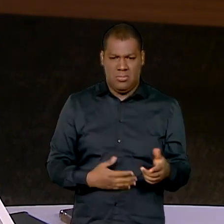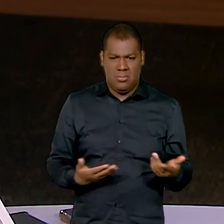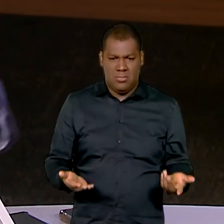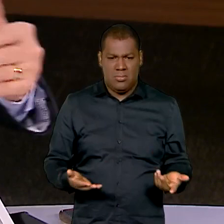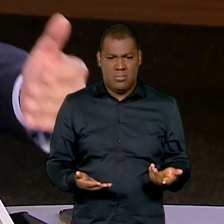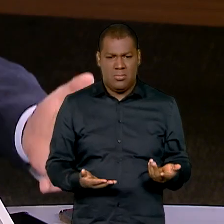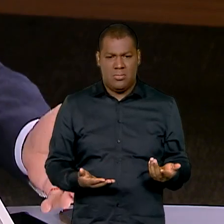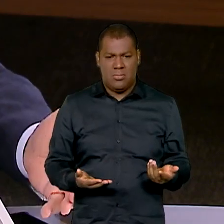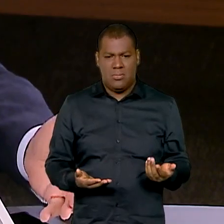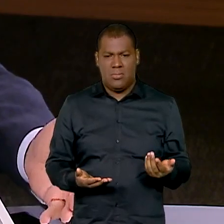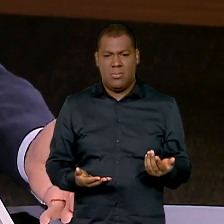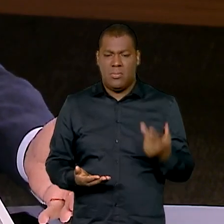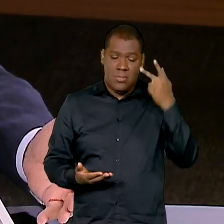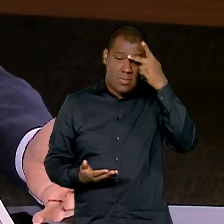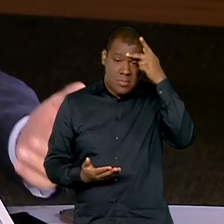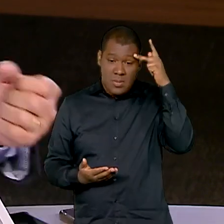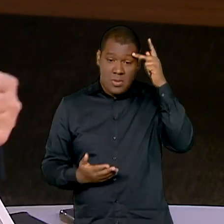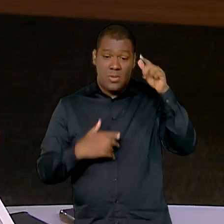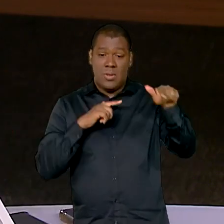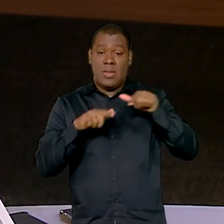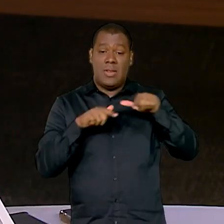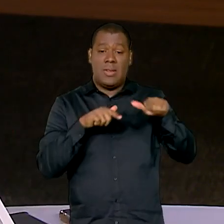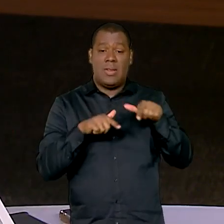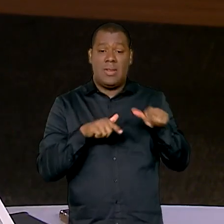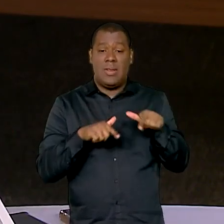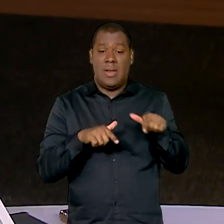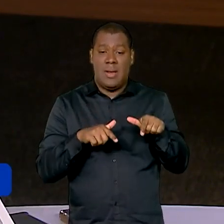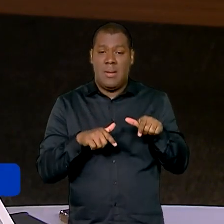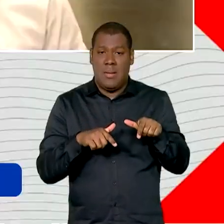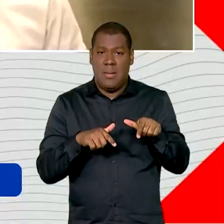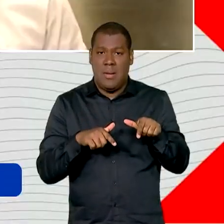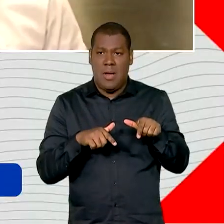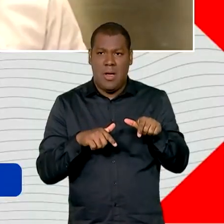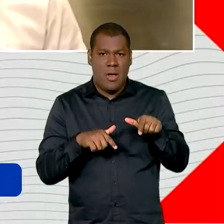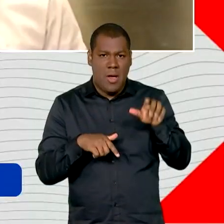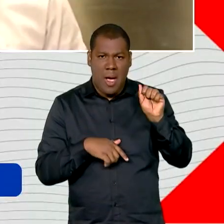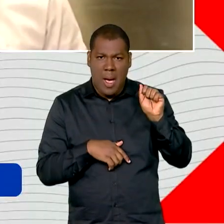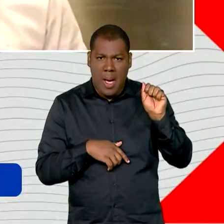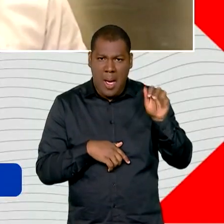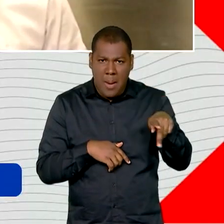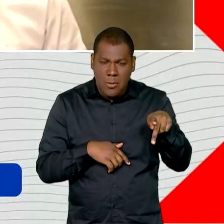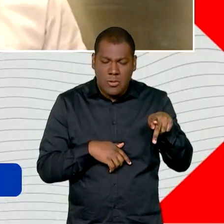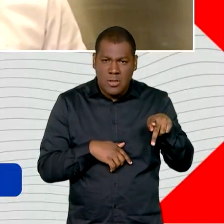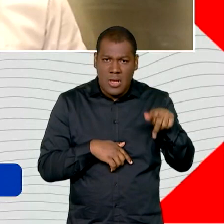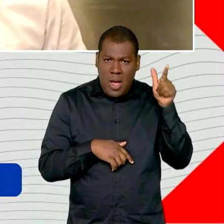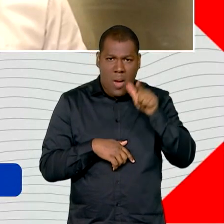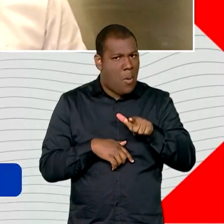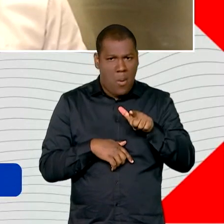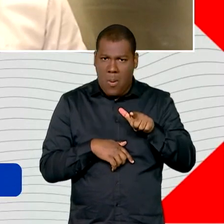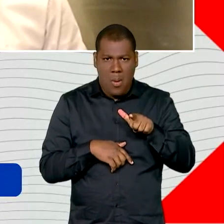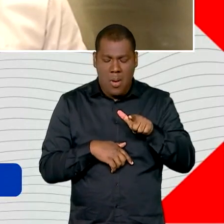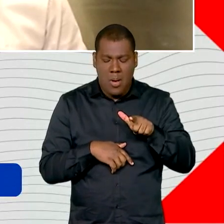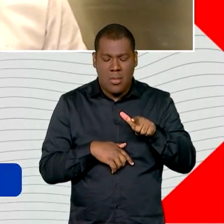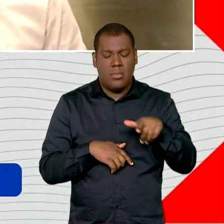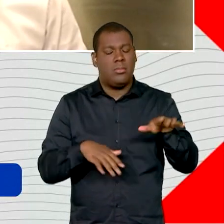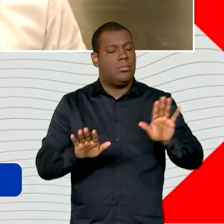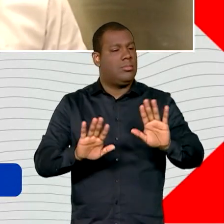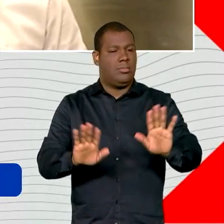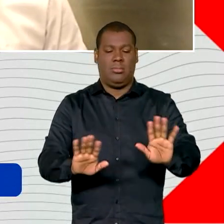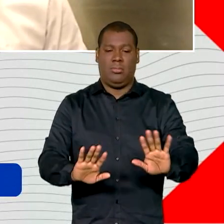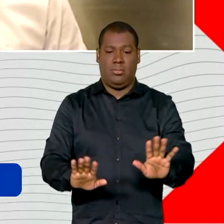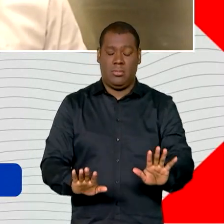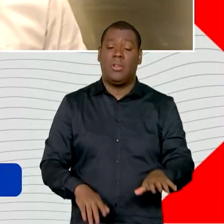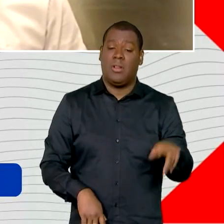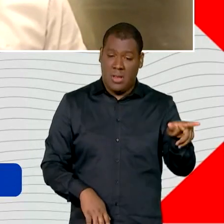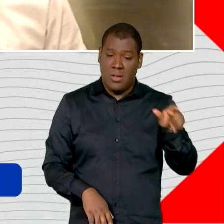significa que essas pessoas que trabalham nesses lugares não vão se aposentar? Ou vão se aposentar mais tarde do que as outras? Não. Elas vão